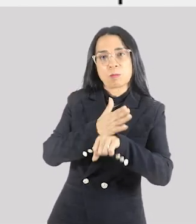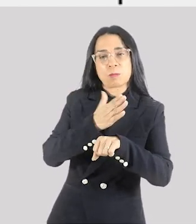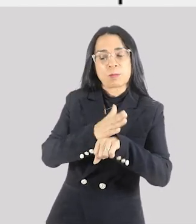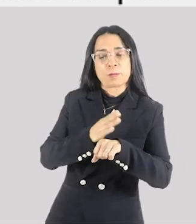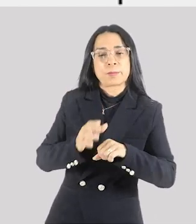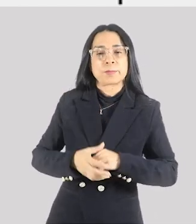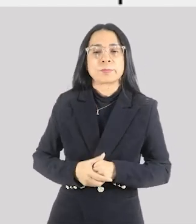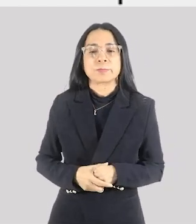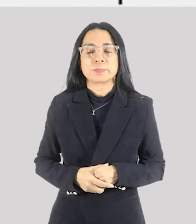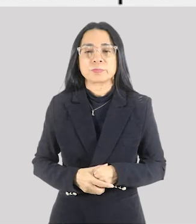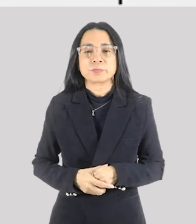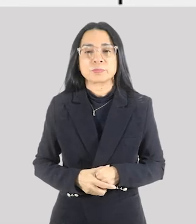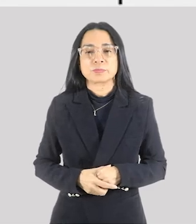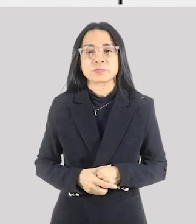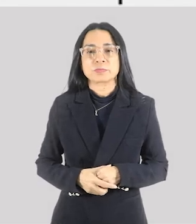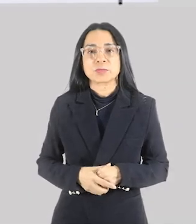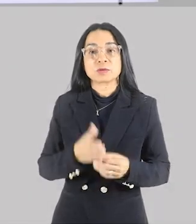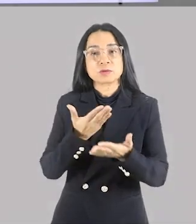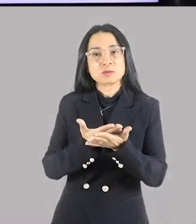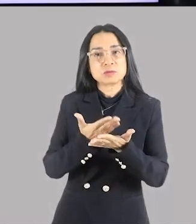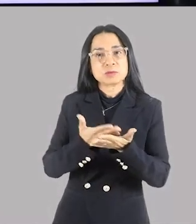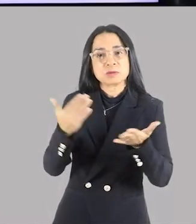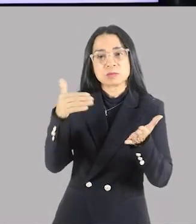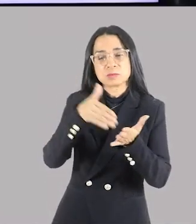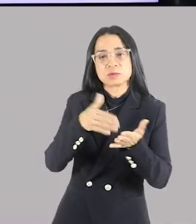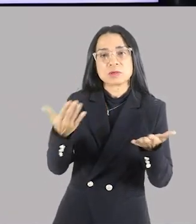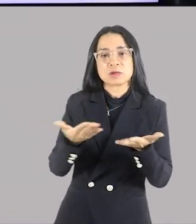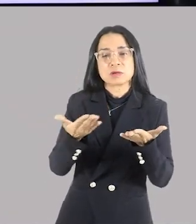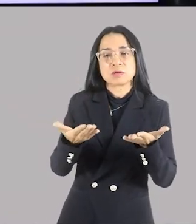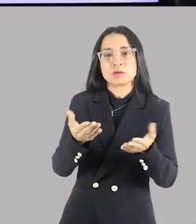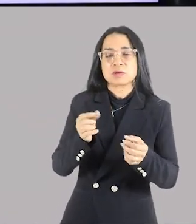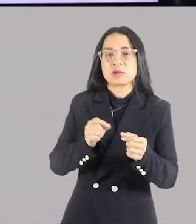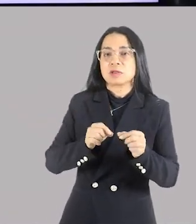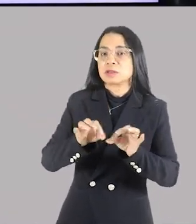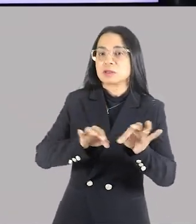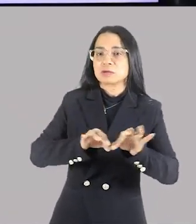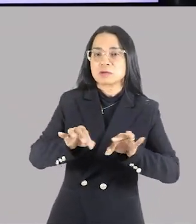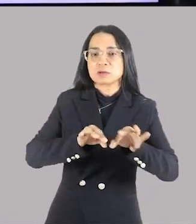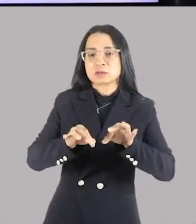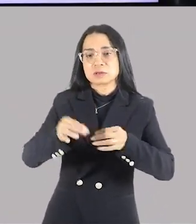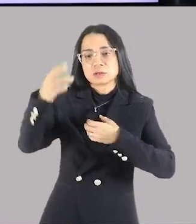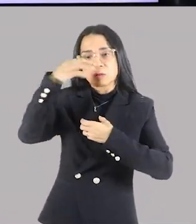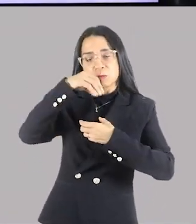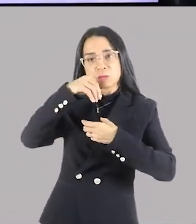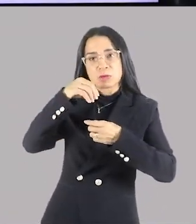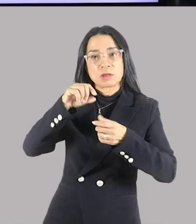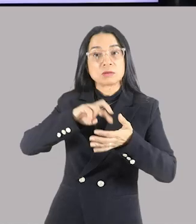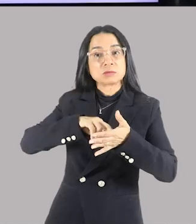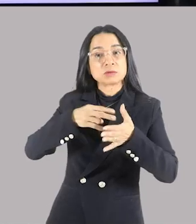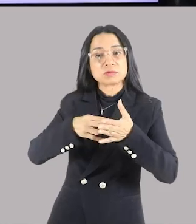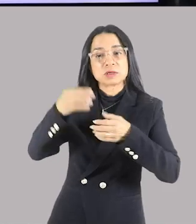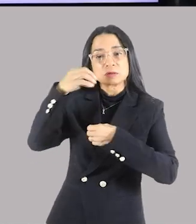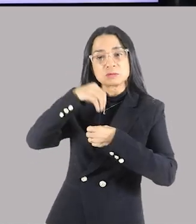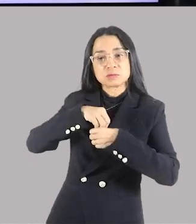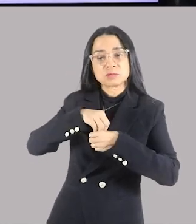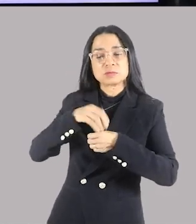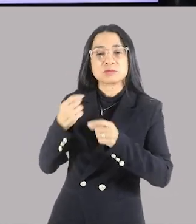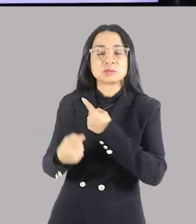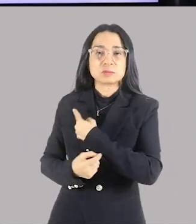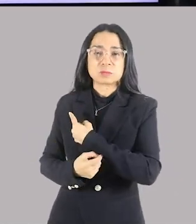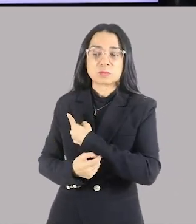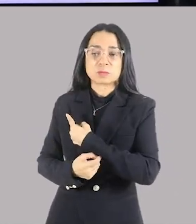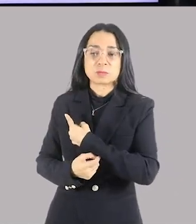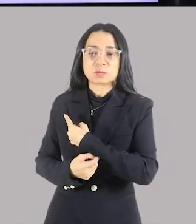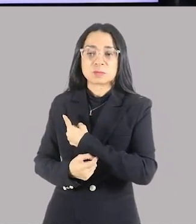ok? São as atividades. O que trabalhamos até agora na organização é no sentido subjetivo. São as pessoas, os órgãos, as entidades